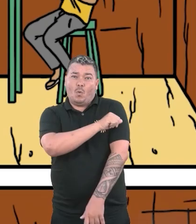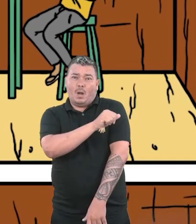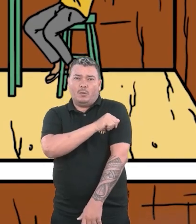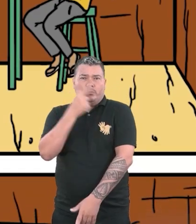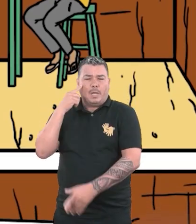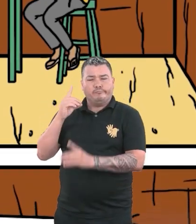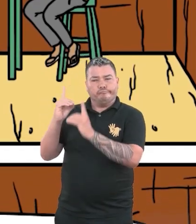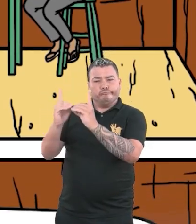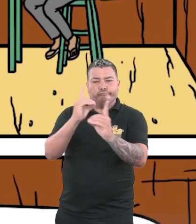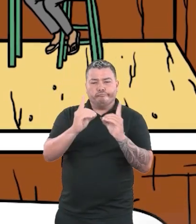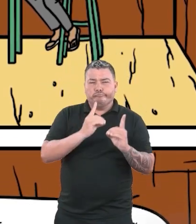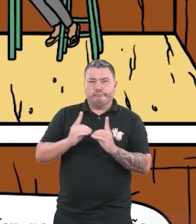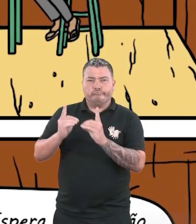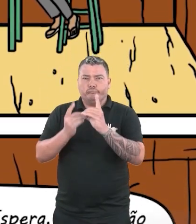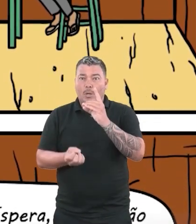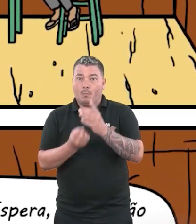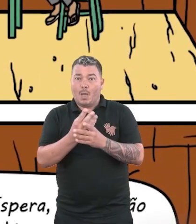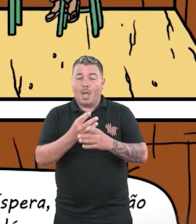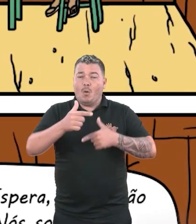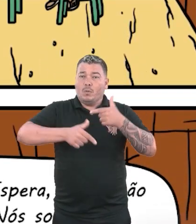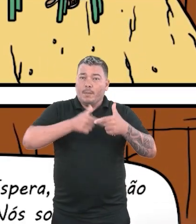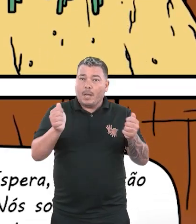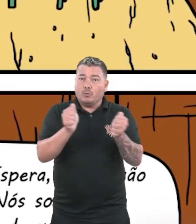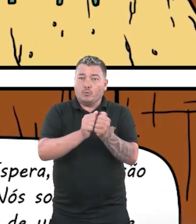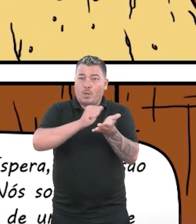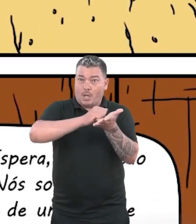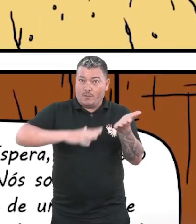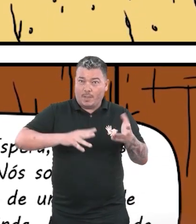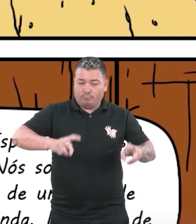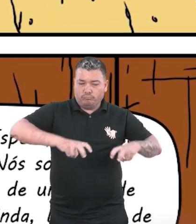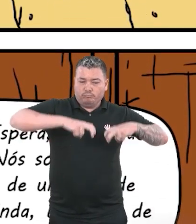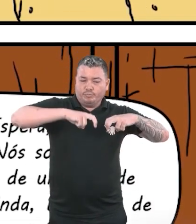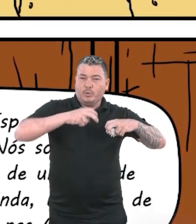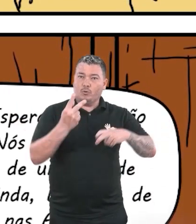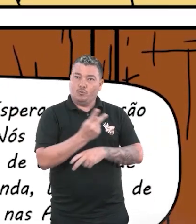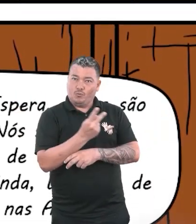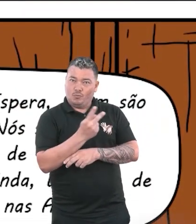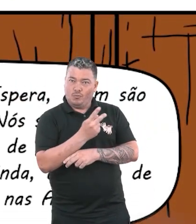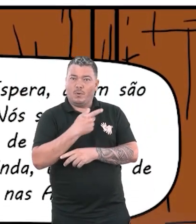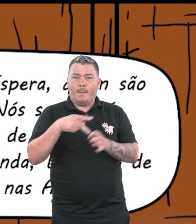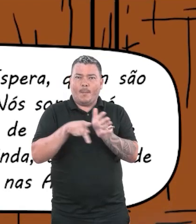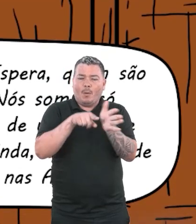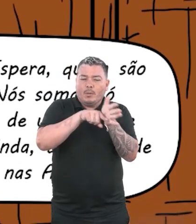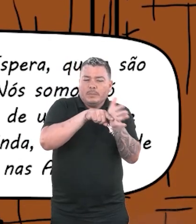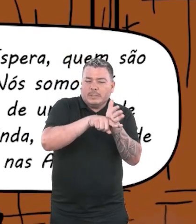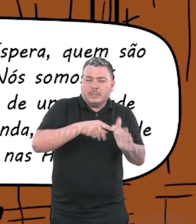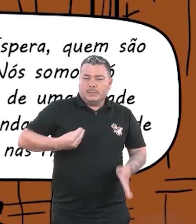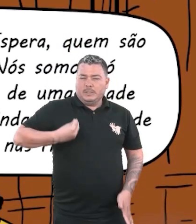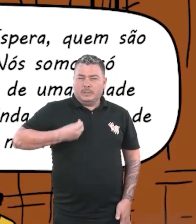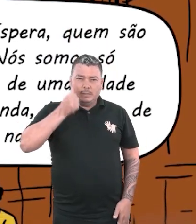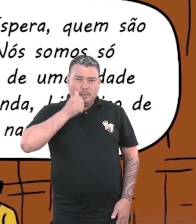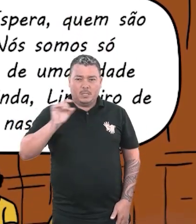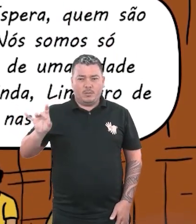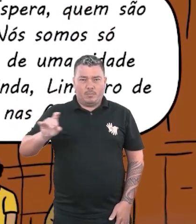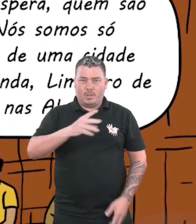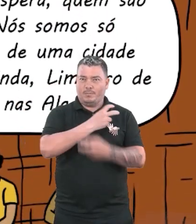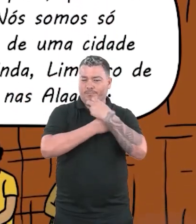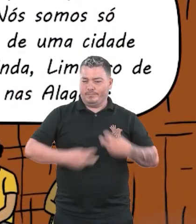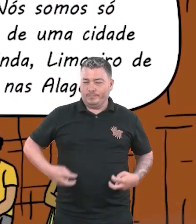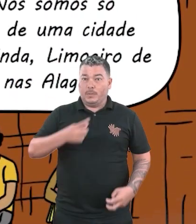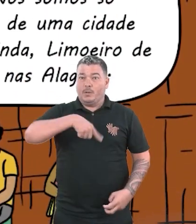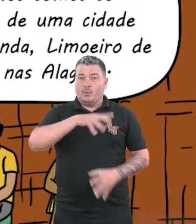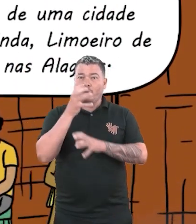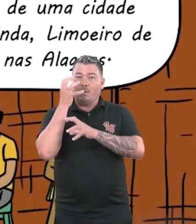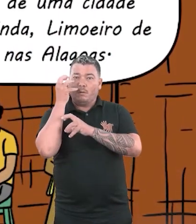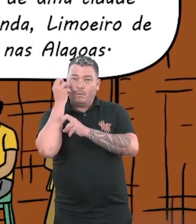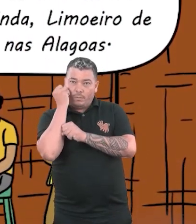os alunos acabam tendo que produzir um trabalho em dupla sobre pesquisa da história de vida das mulheres cangaceiras